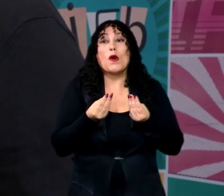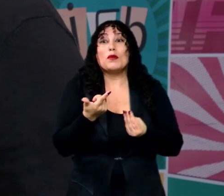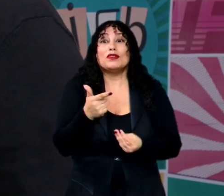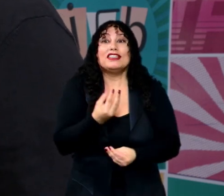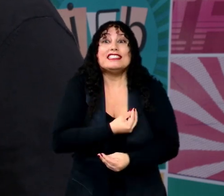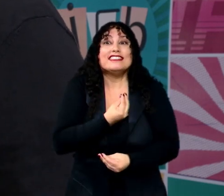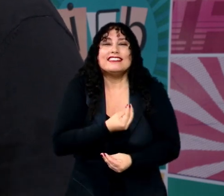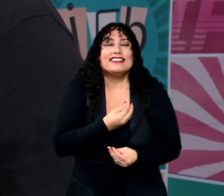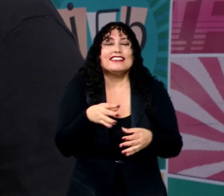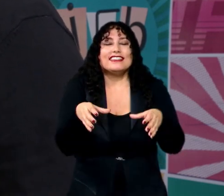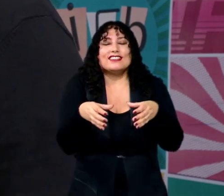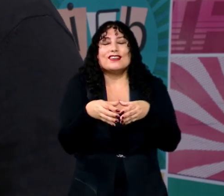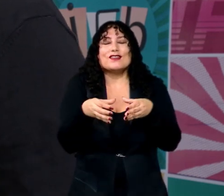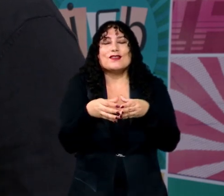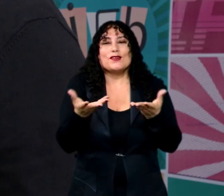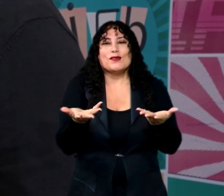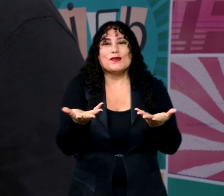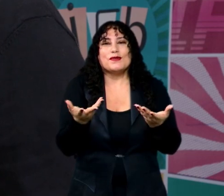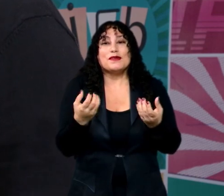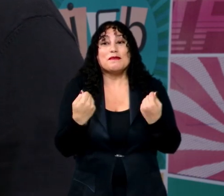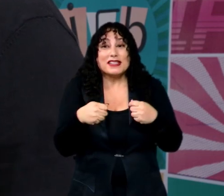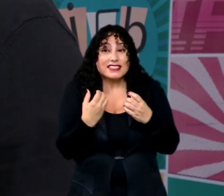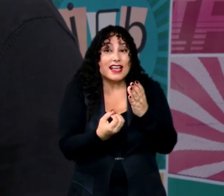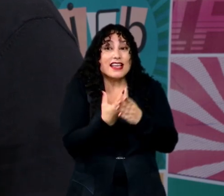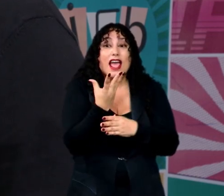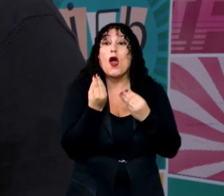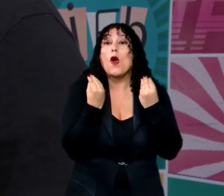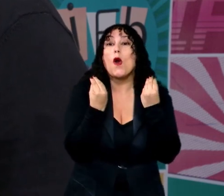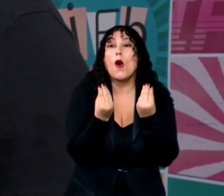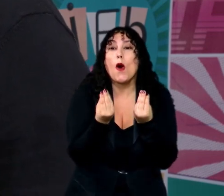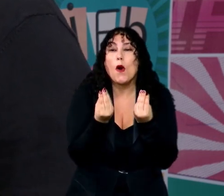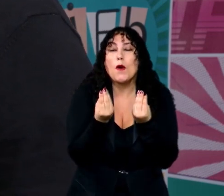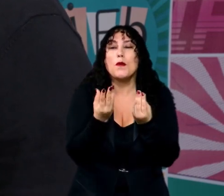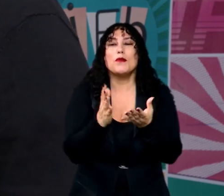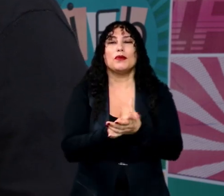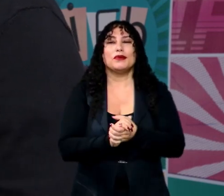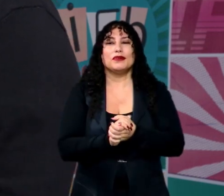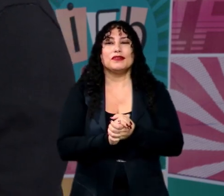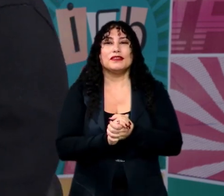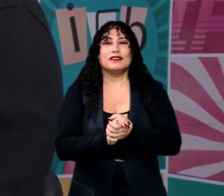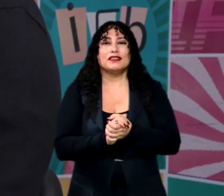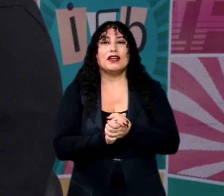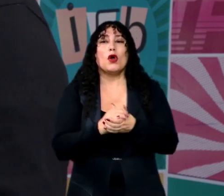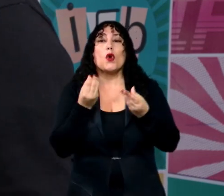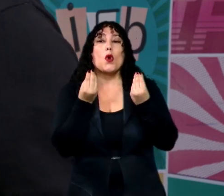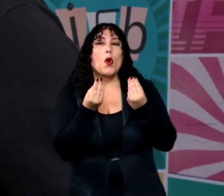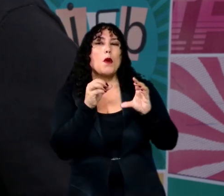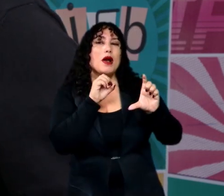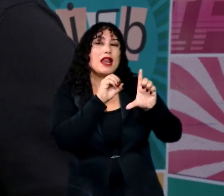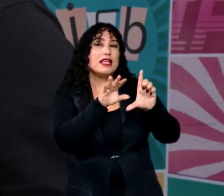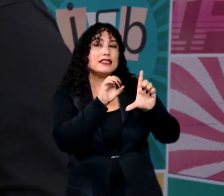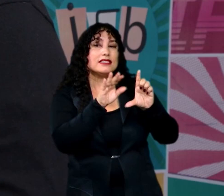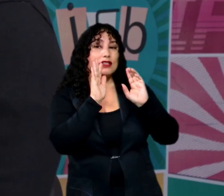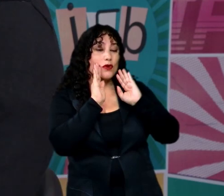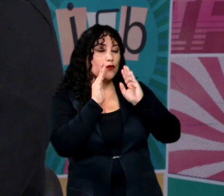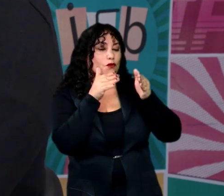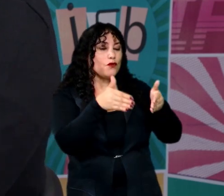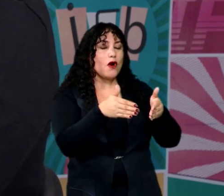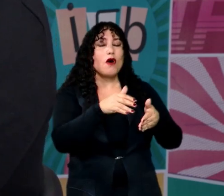essa companhia aqui, essa aham, companhia não existe, a gente tem que criar uma, como, né? É como a gente é um curso de licenciatura, o nosso foco talvez nem